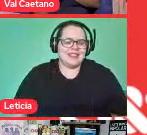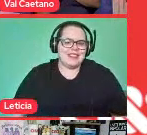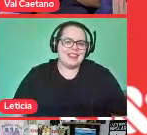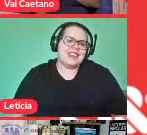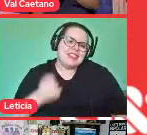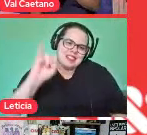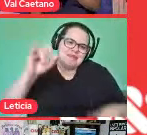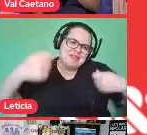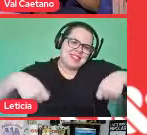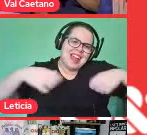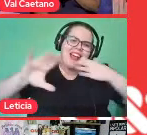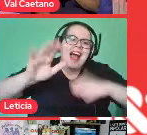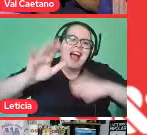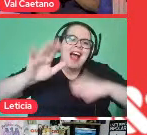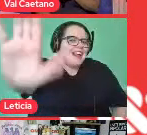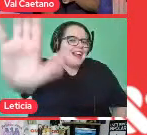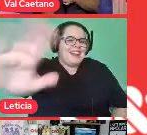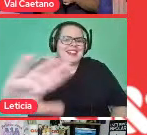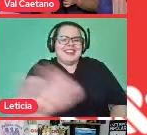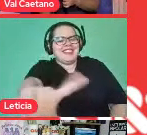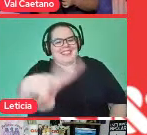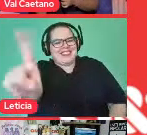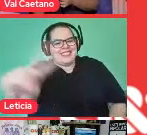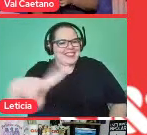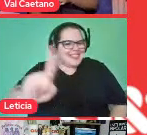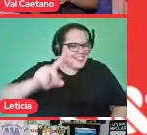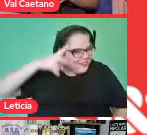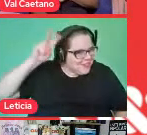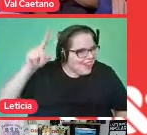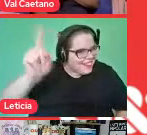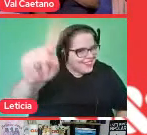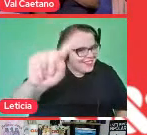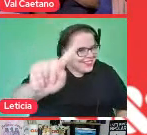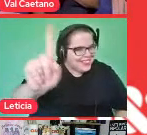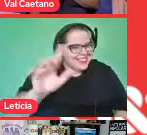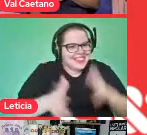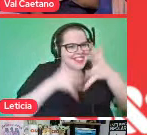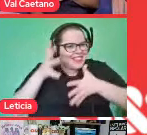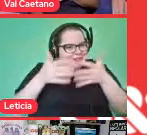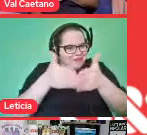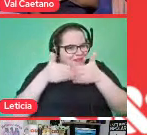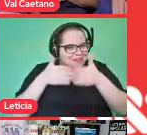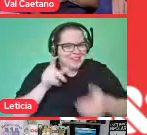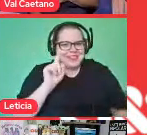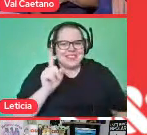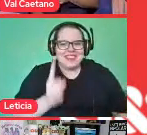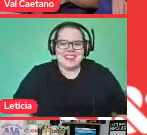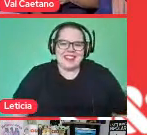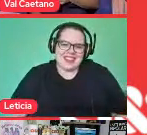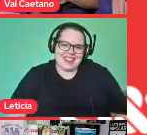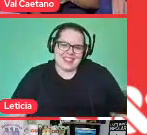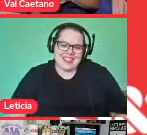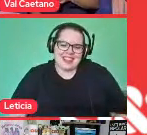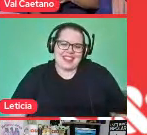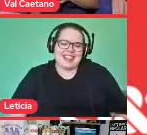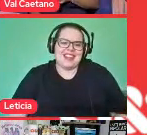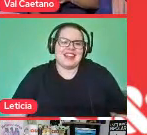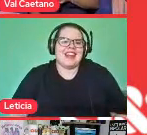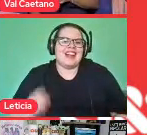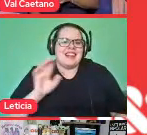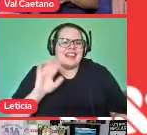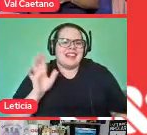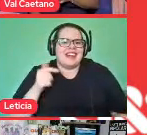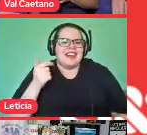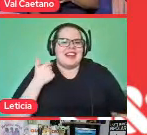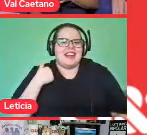canto. Só dá um ok aí, Val. Vocês estão vendo? Sim. Maravilha, tá então. Lindo. Ótimo, eu